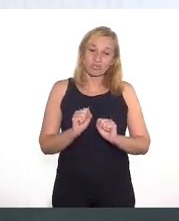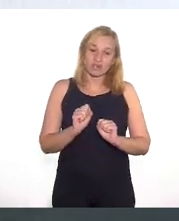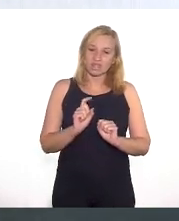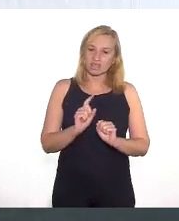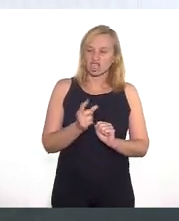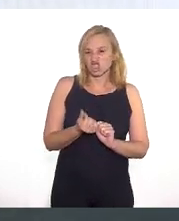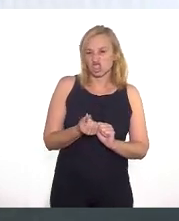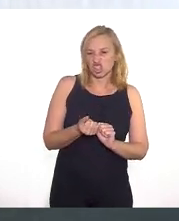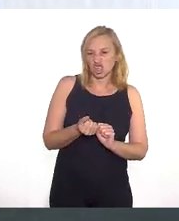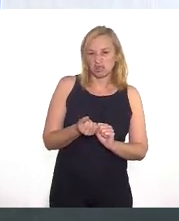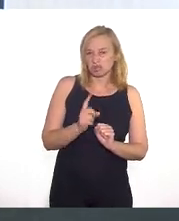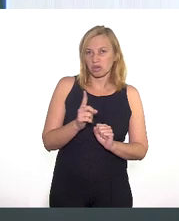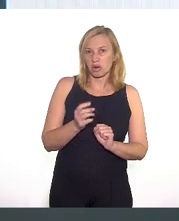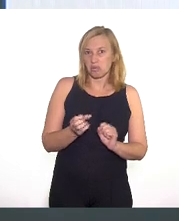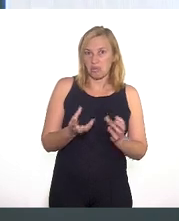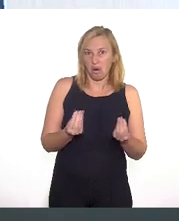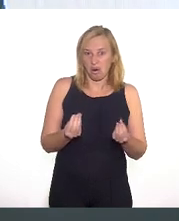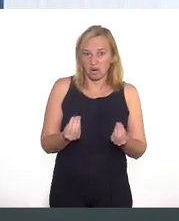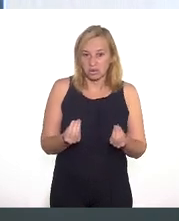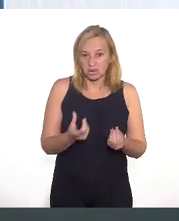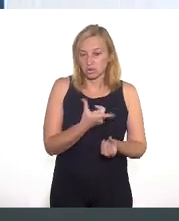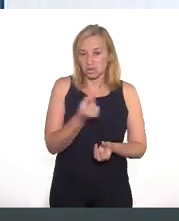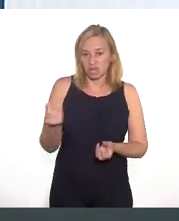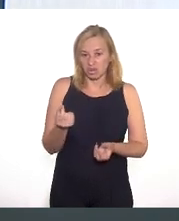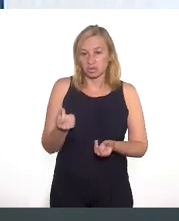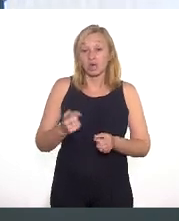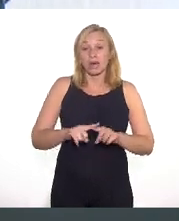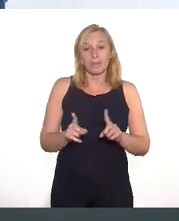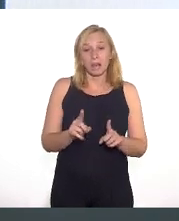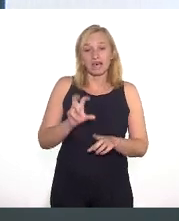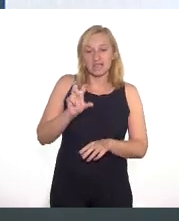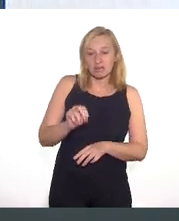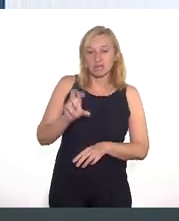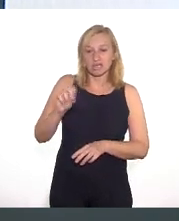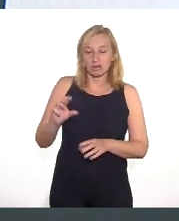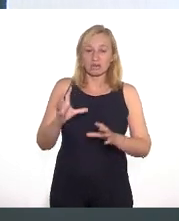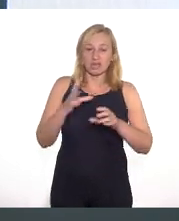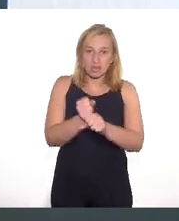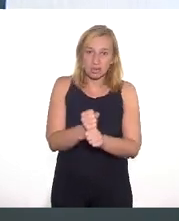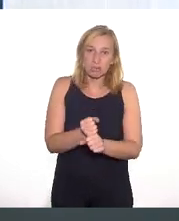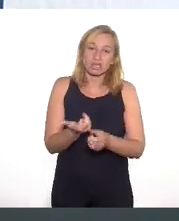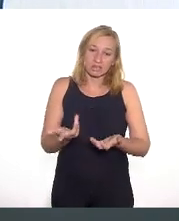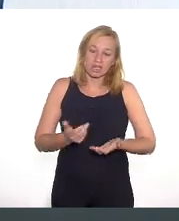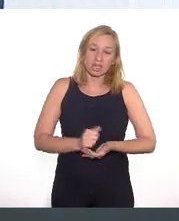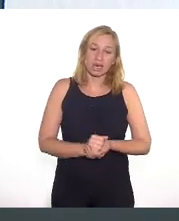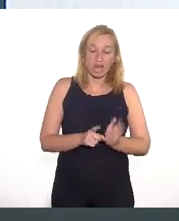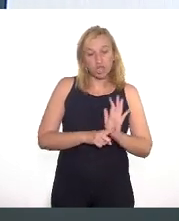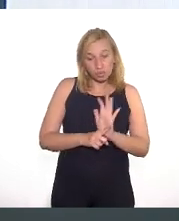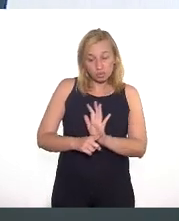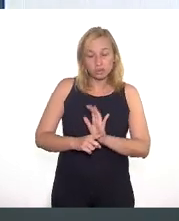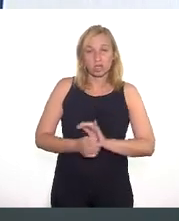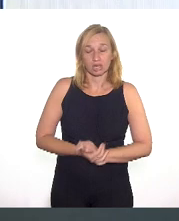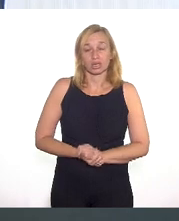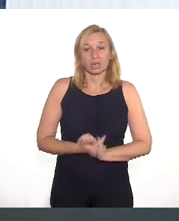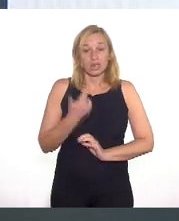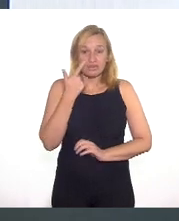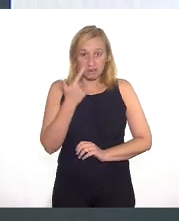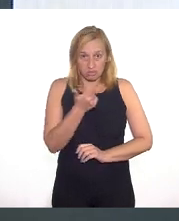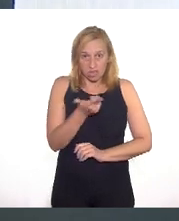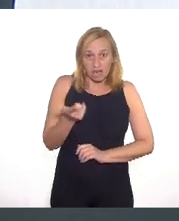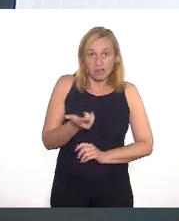dinheiro, R$200, mas 50 e 50, mas o que a gente tem visto